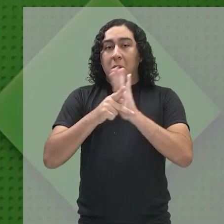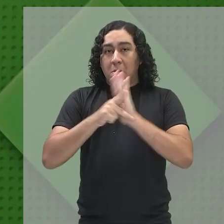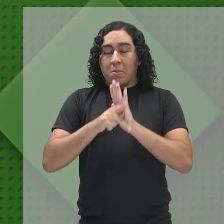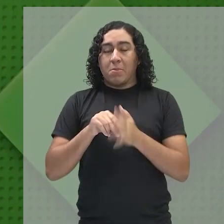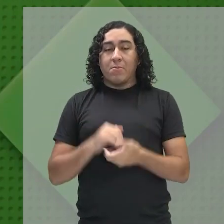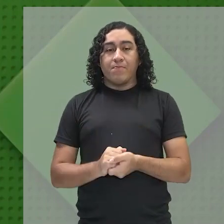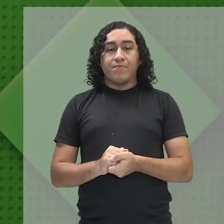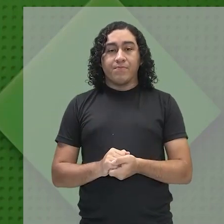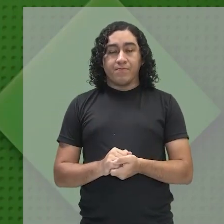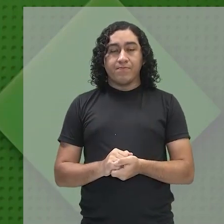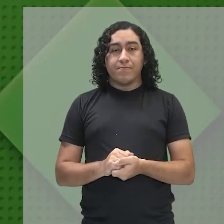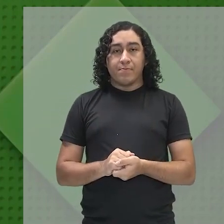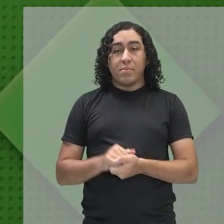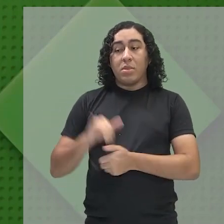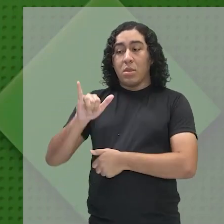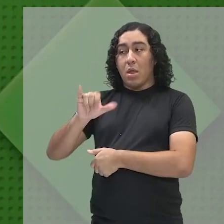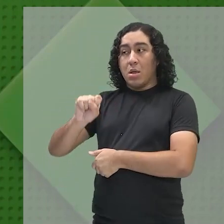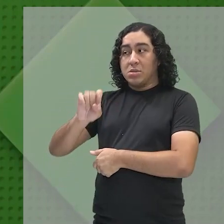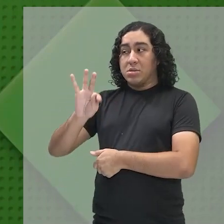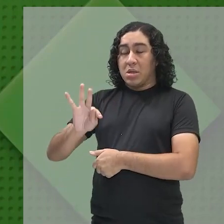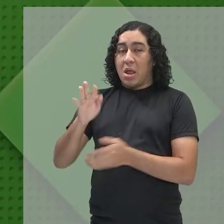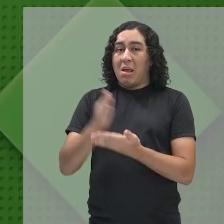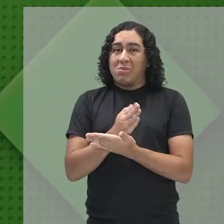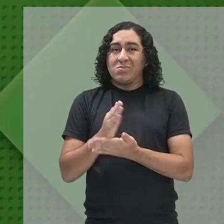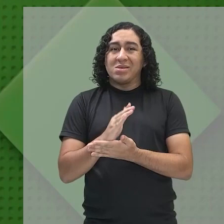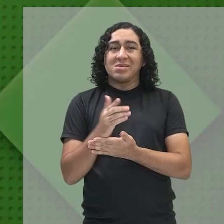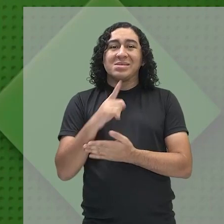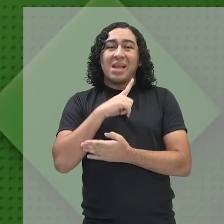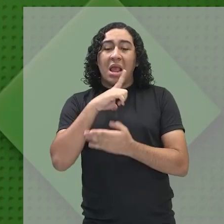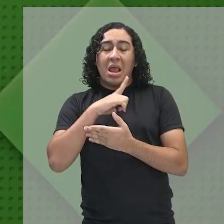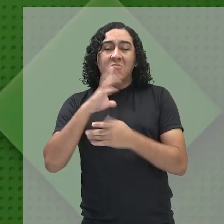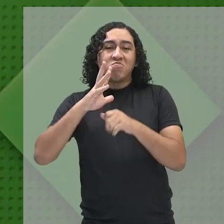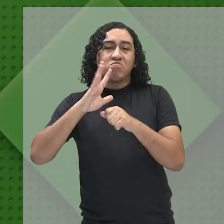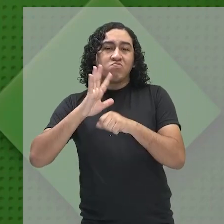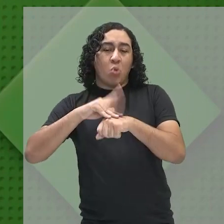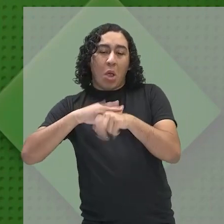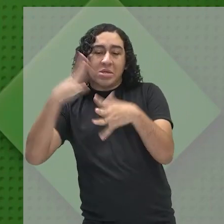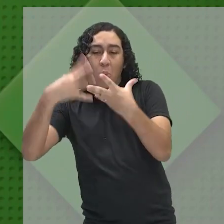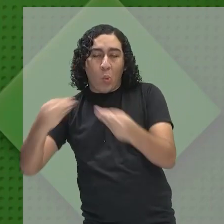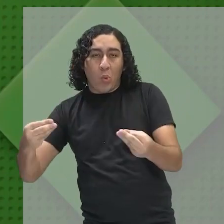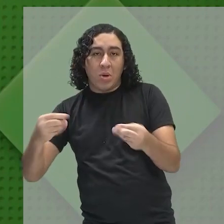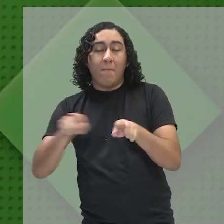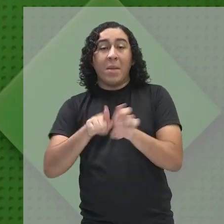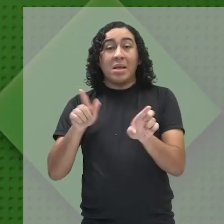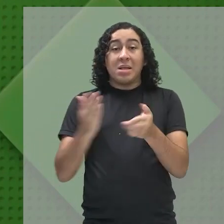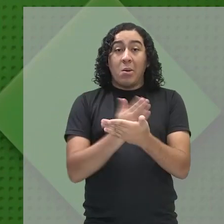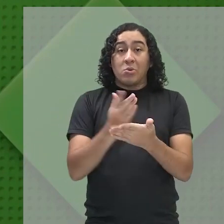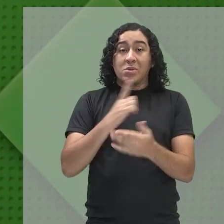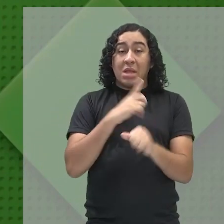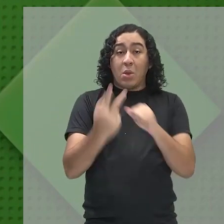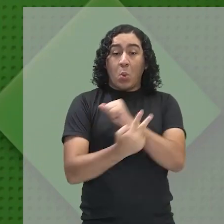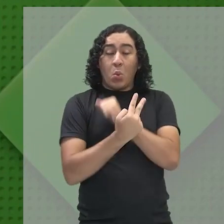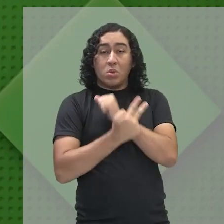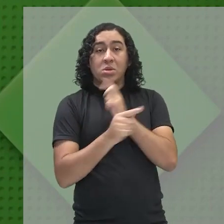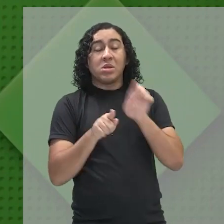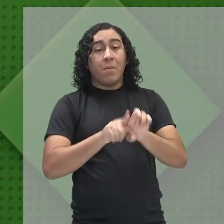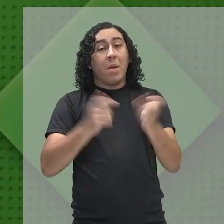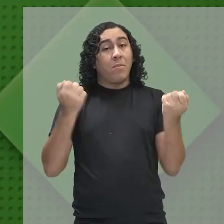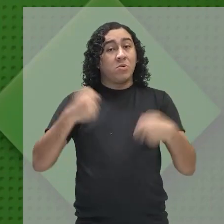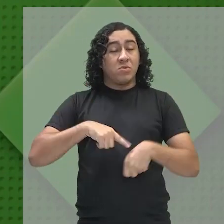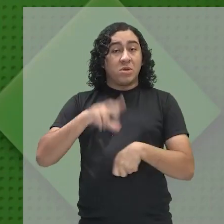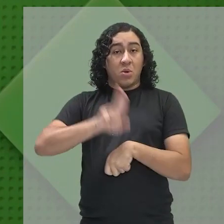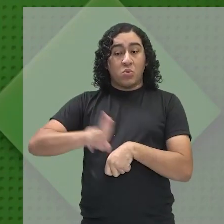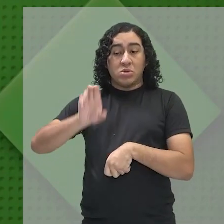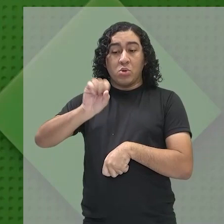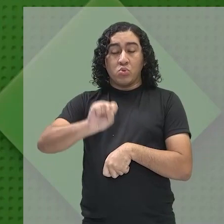todas as ISTs, no caso, têm cura, mas algumas têm tratamento. E os tratamentos estão disponíveis também no Sistema Único de